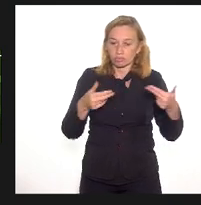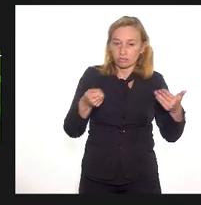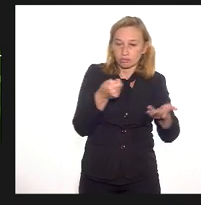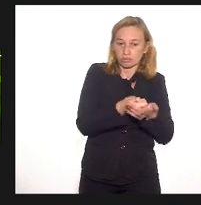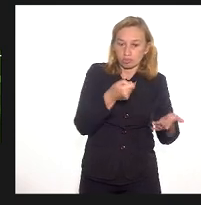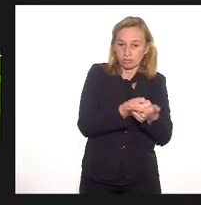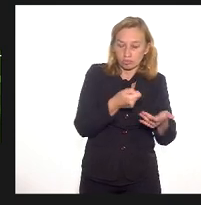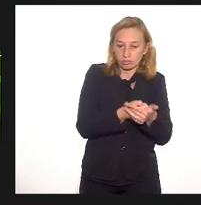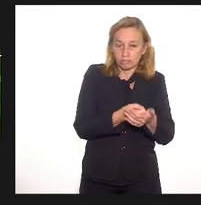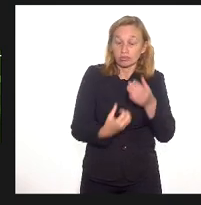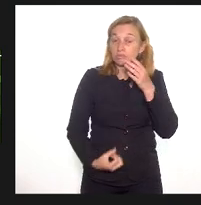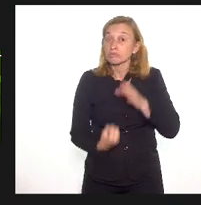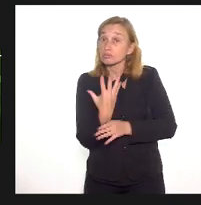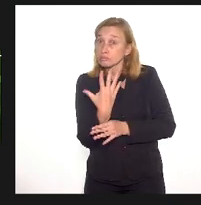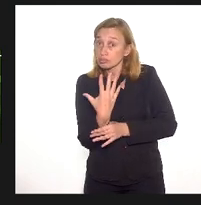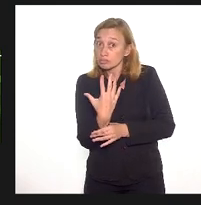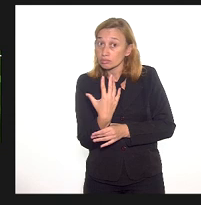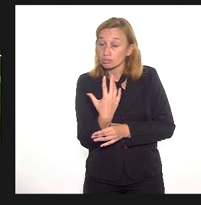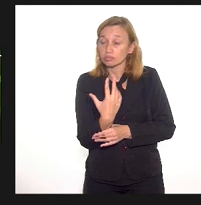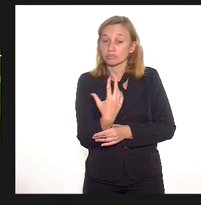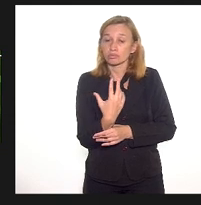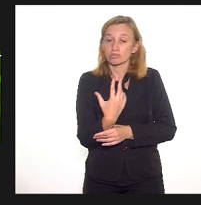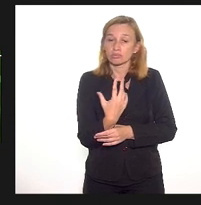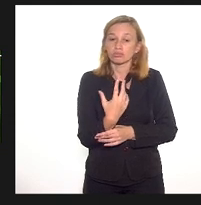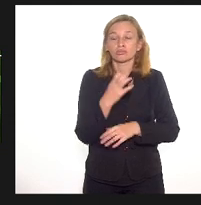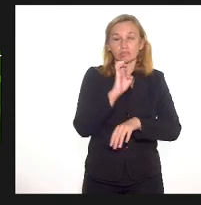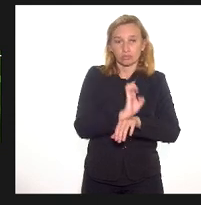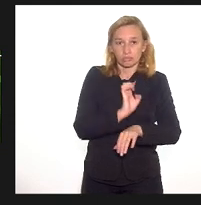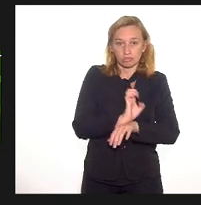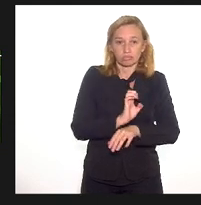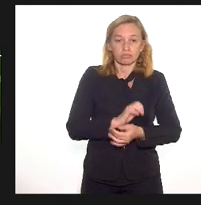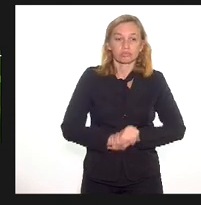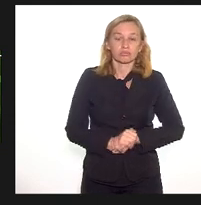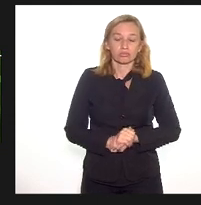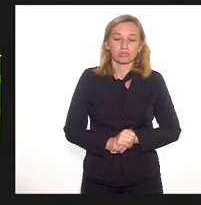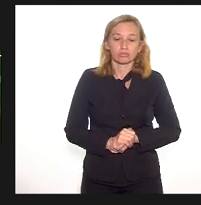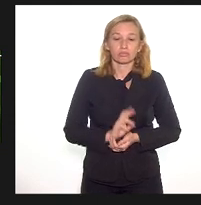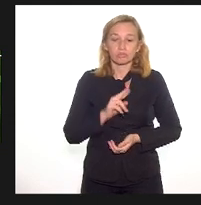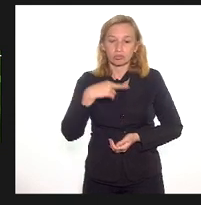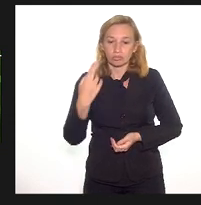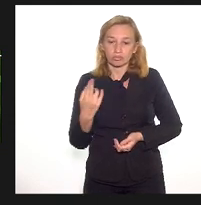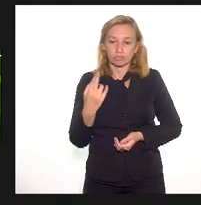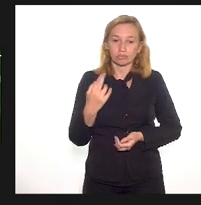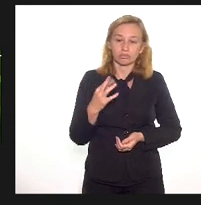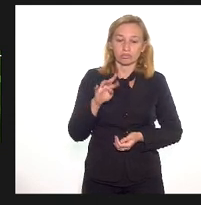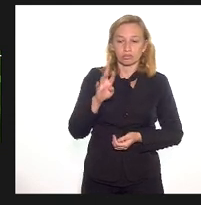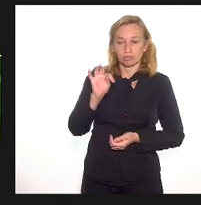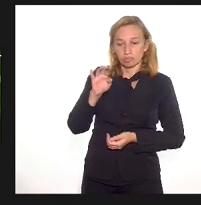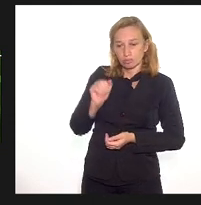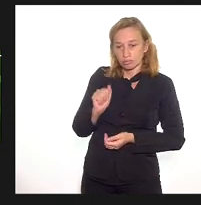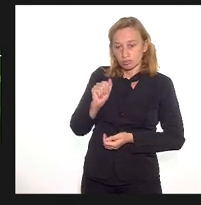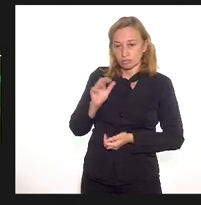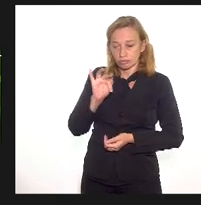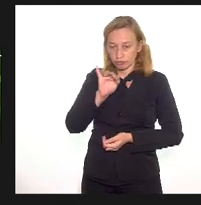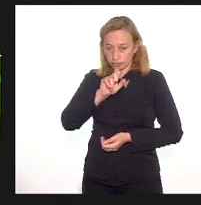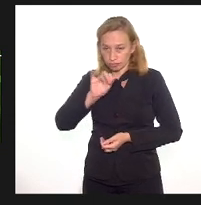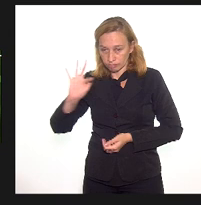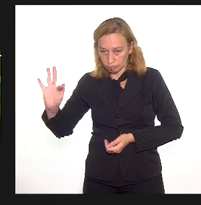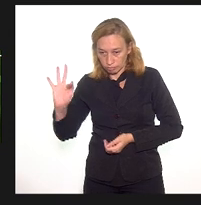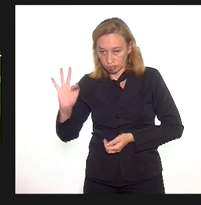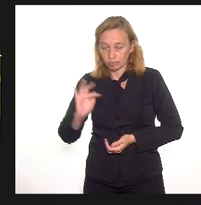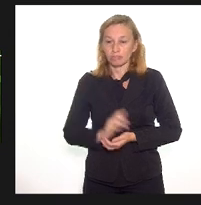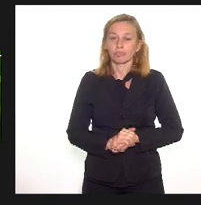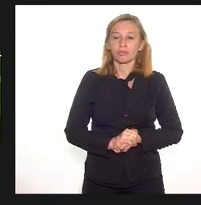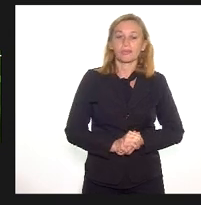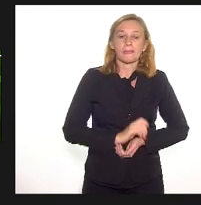acessórias criadas pelos estados ou pela Receita Federal, em conjunto, no caso da escrituração